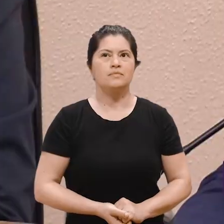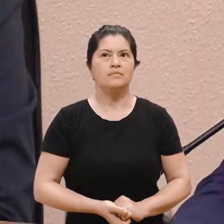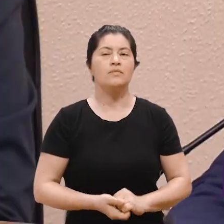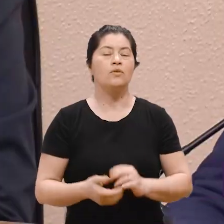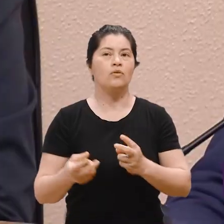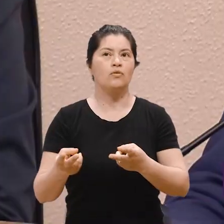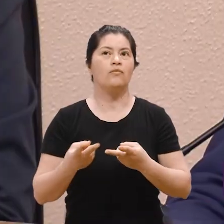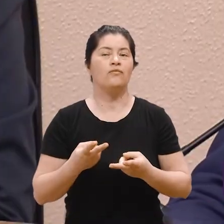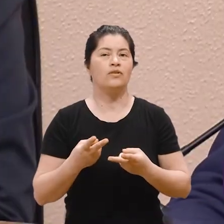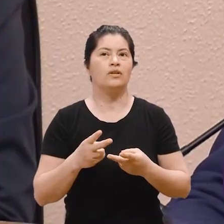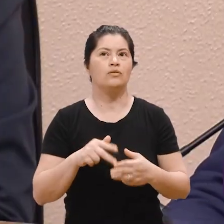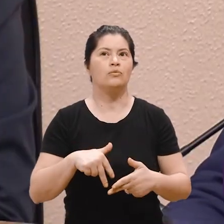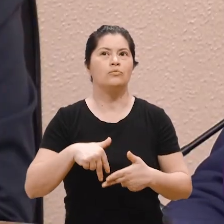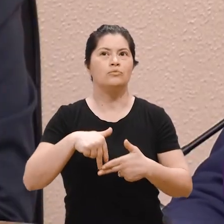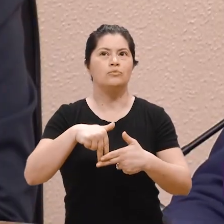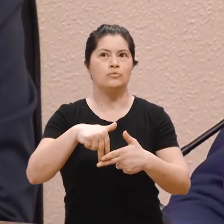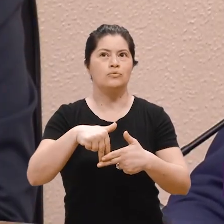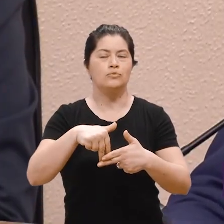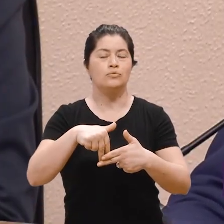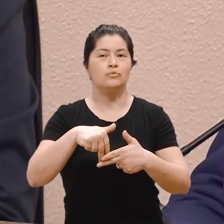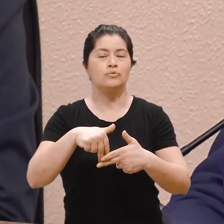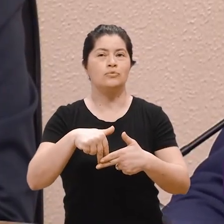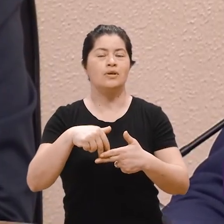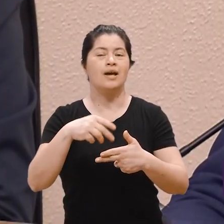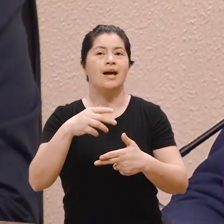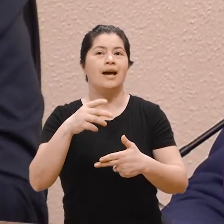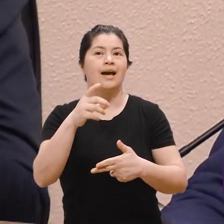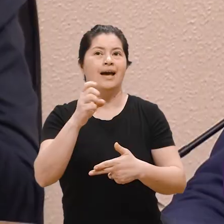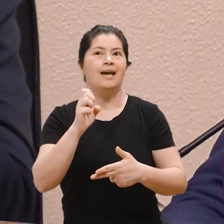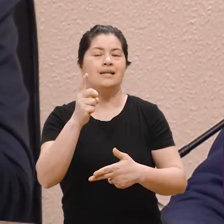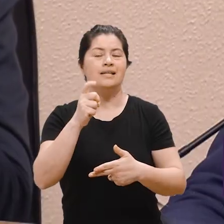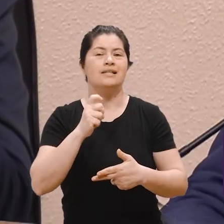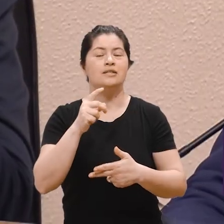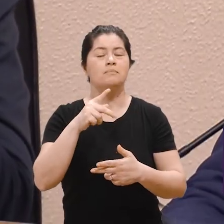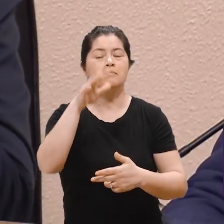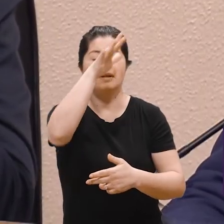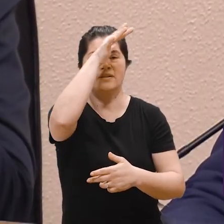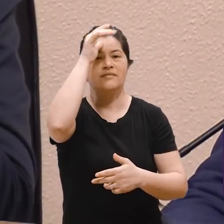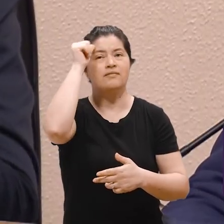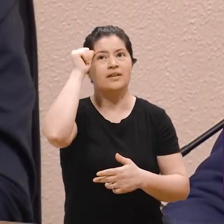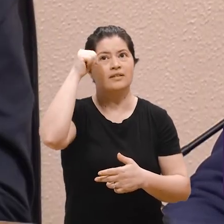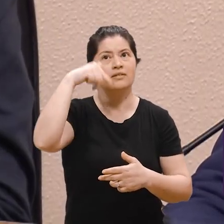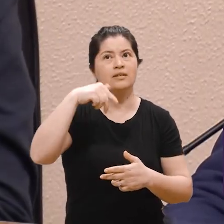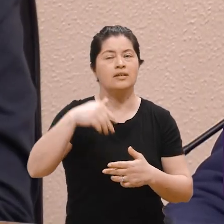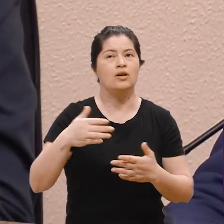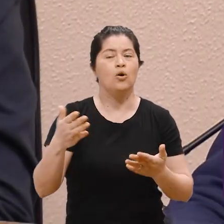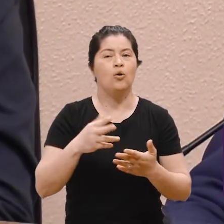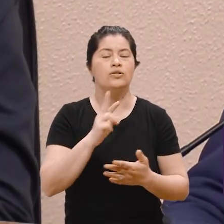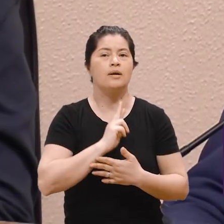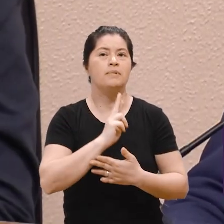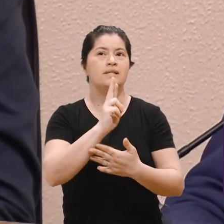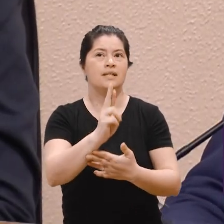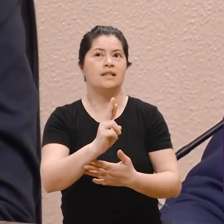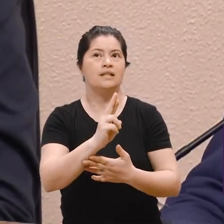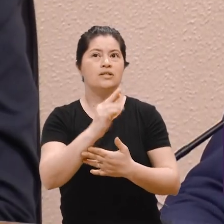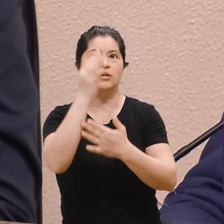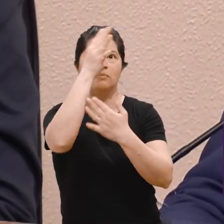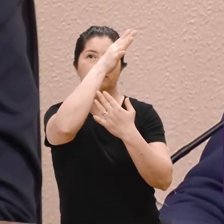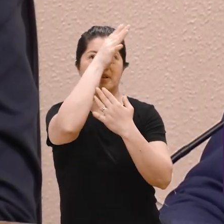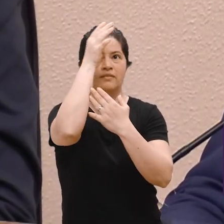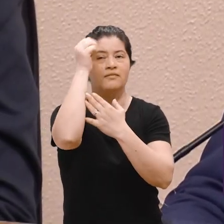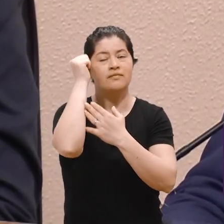Convido para a sua manifestação o nosso ex-vice-prefeito de Caxias do Sul, e neste ato representando o prefeito Adiló,